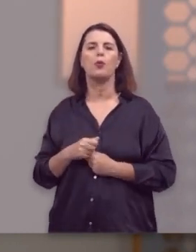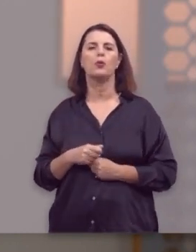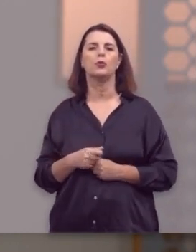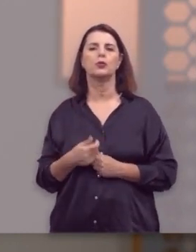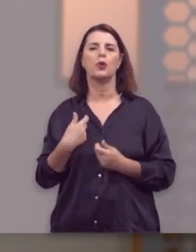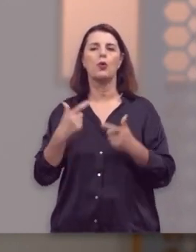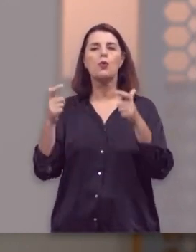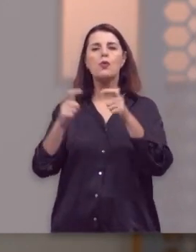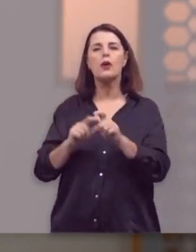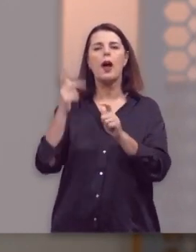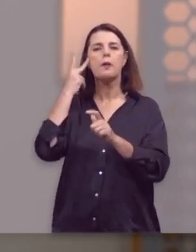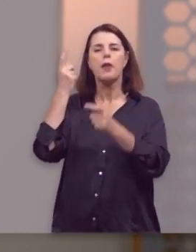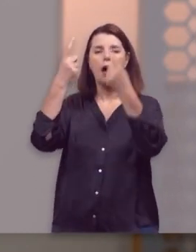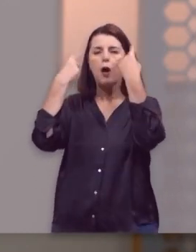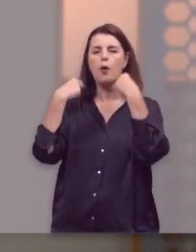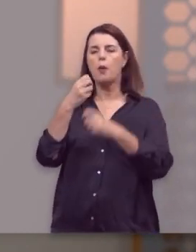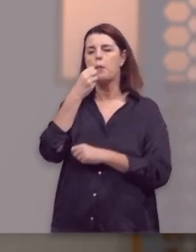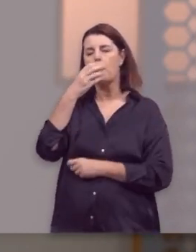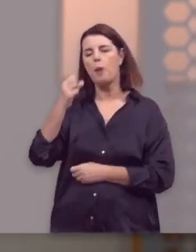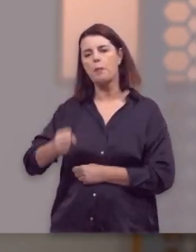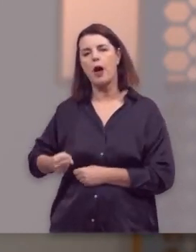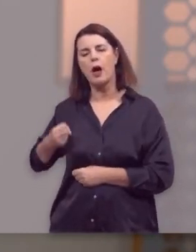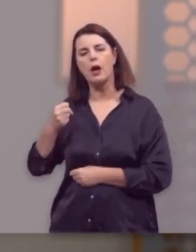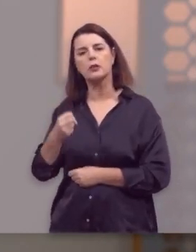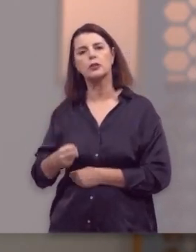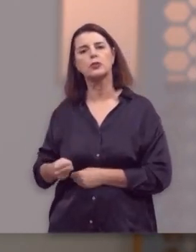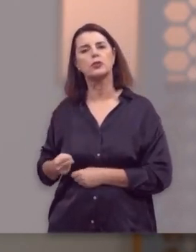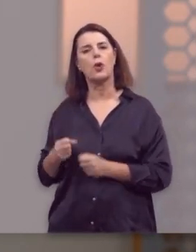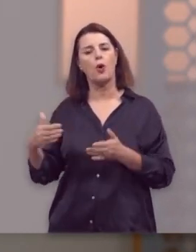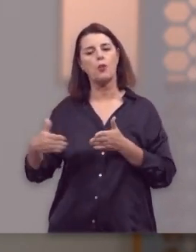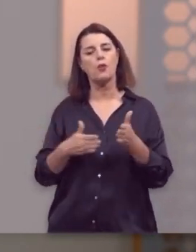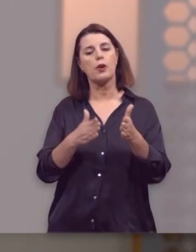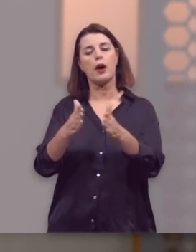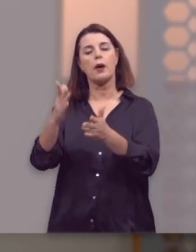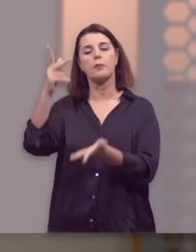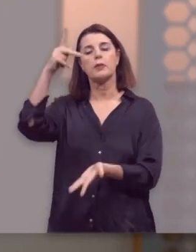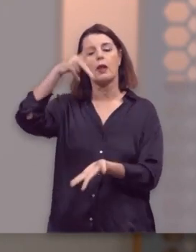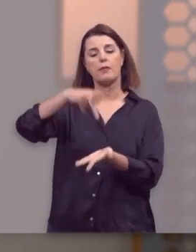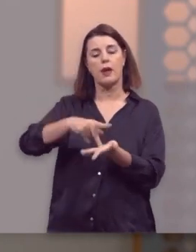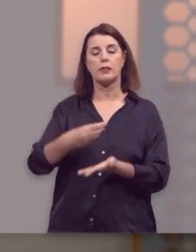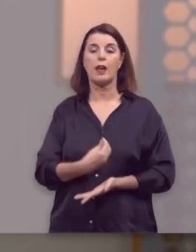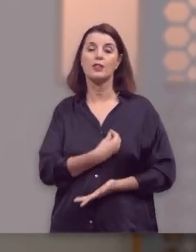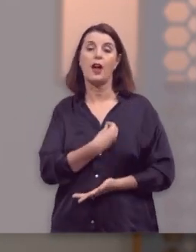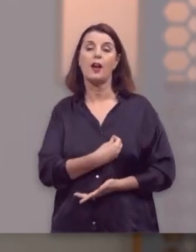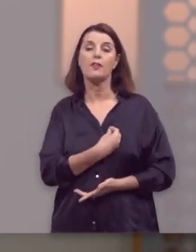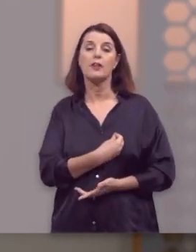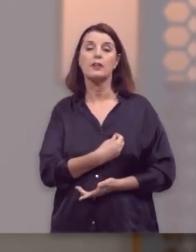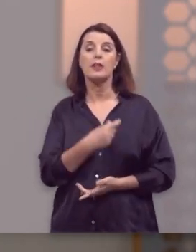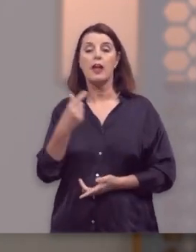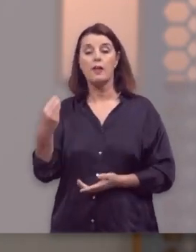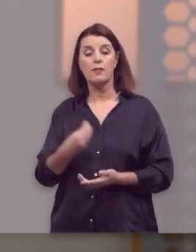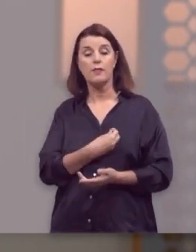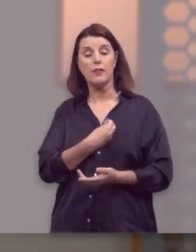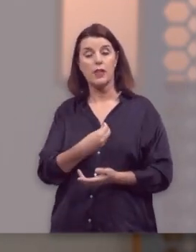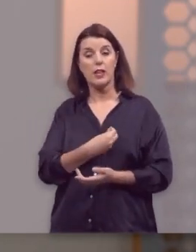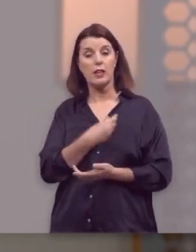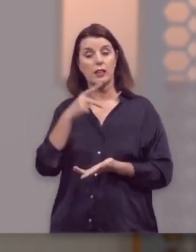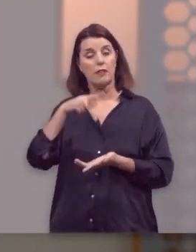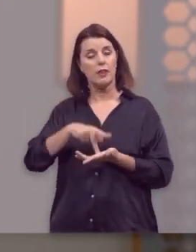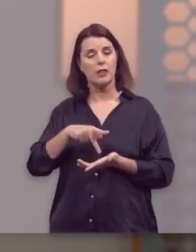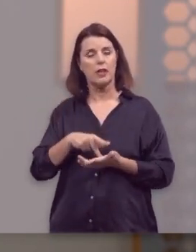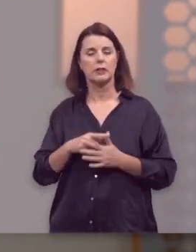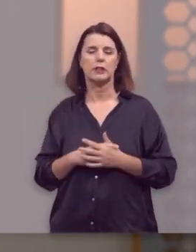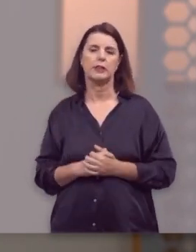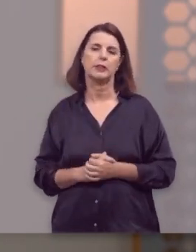das ovelhas, este é o bom pastor, este é o caminho e a verdade e a vida, este é a videira verdadeira.